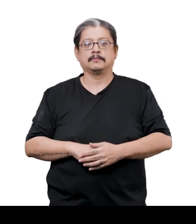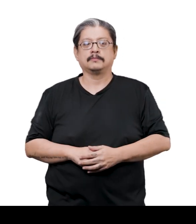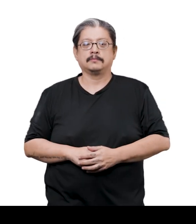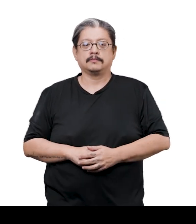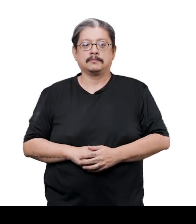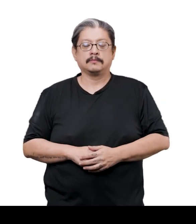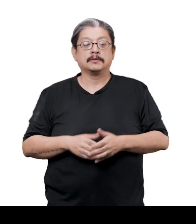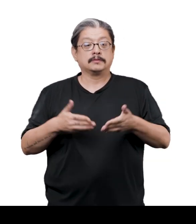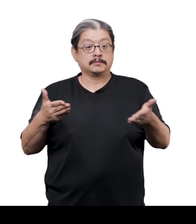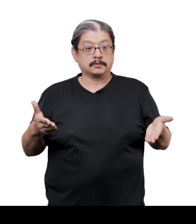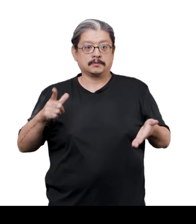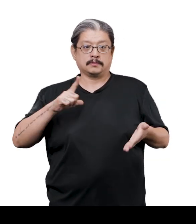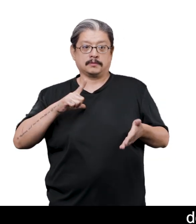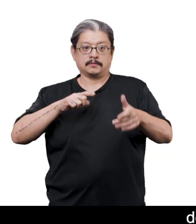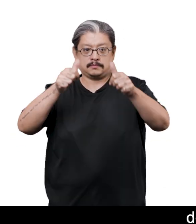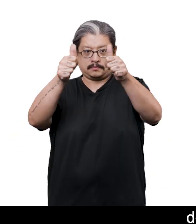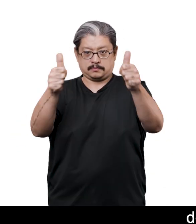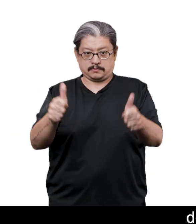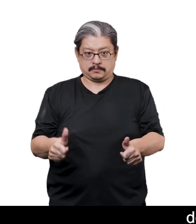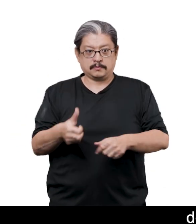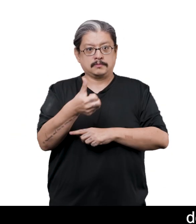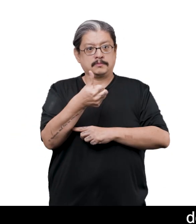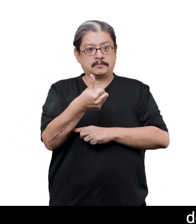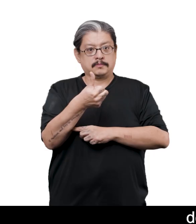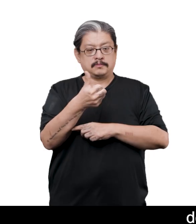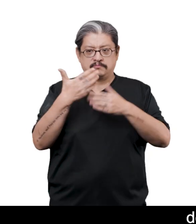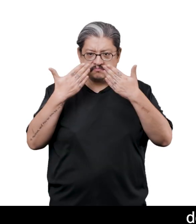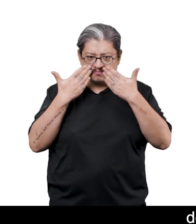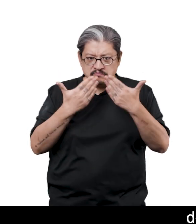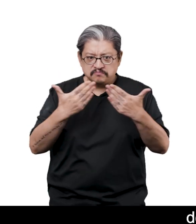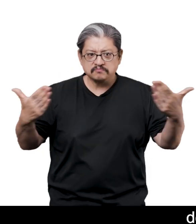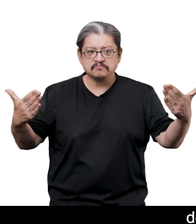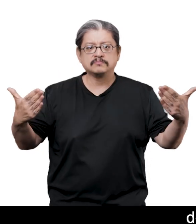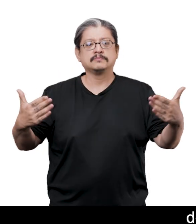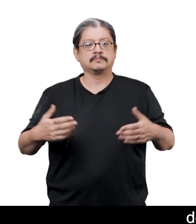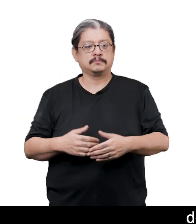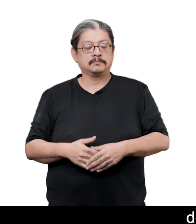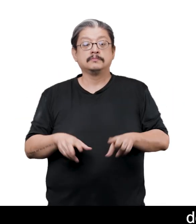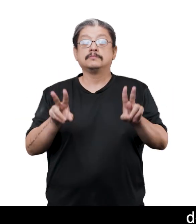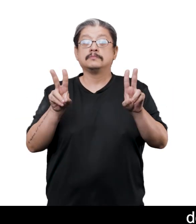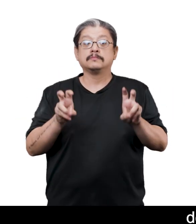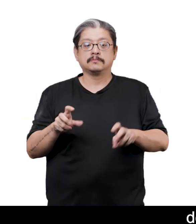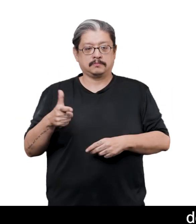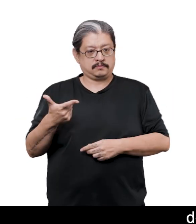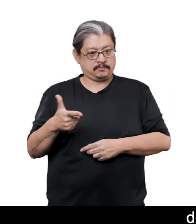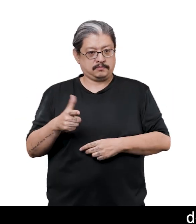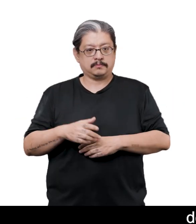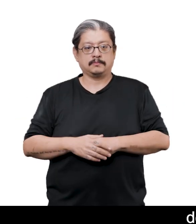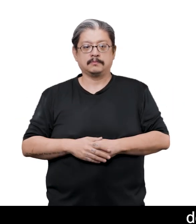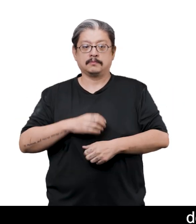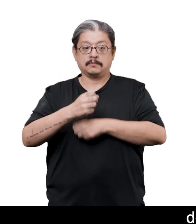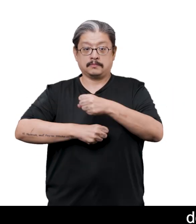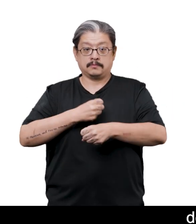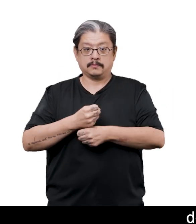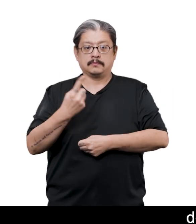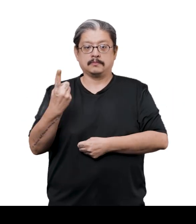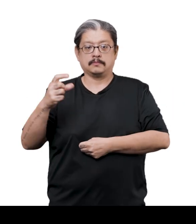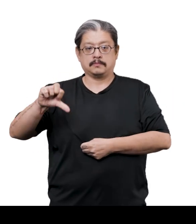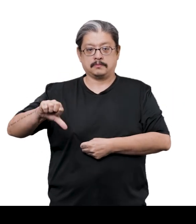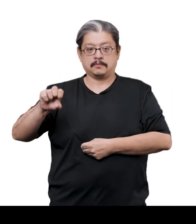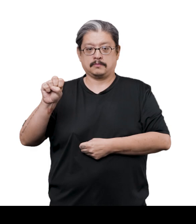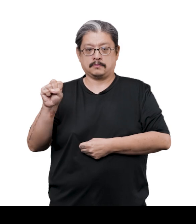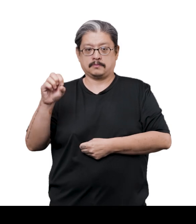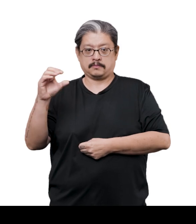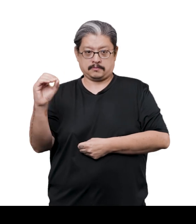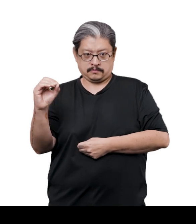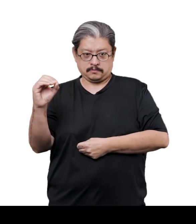Ali, entre outras 6 obras, destaca-se a Sem Título, Relevo, produzida na década de 1980,